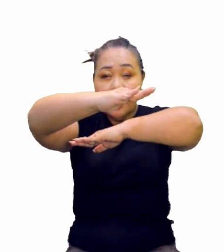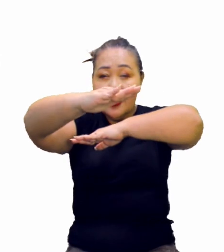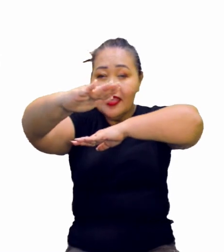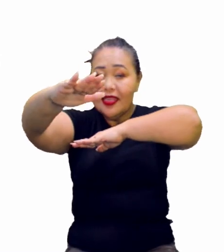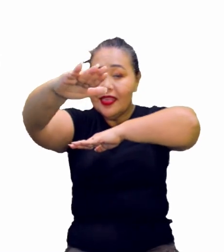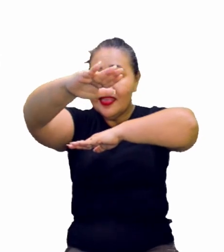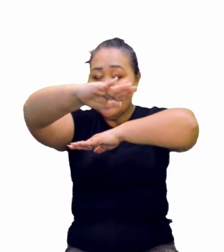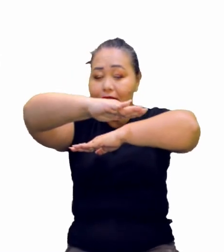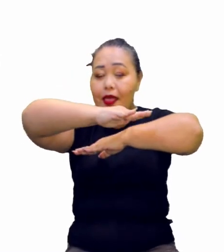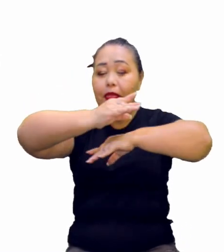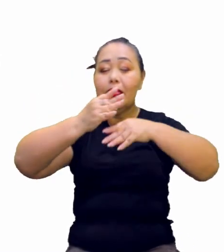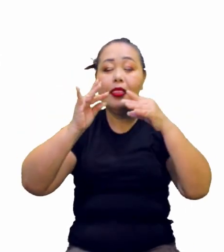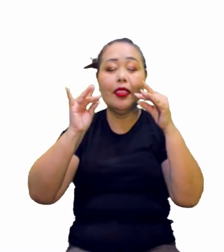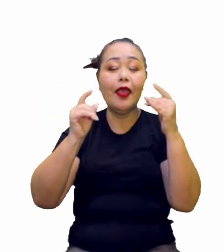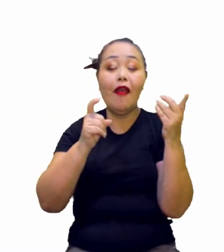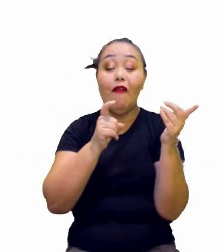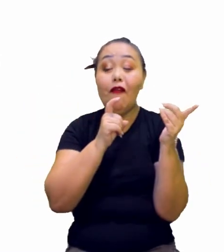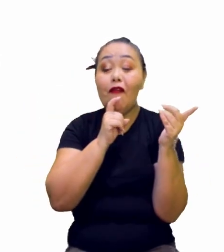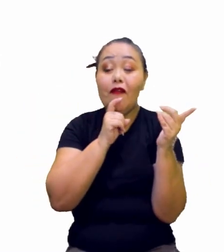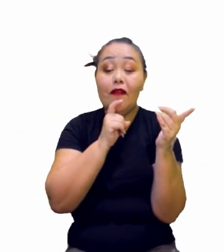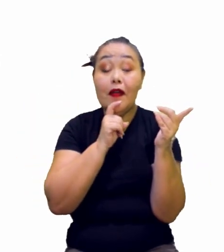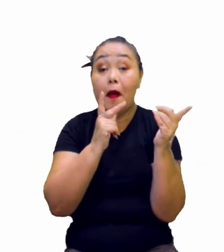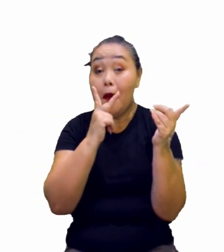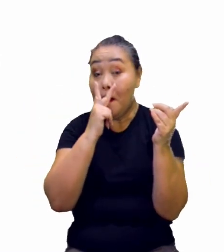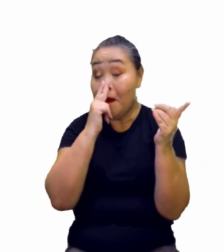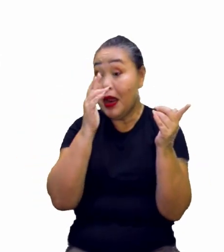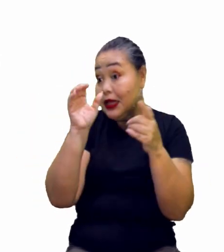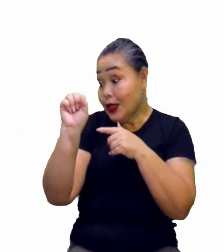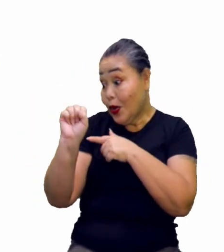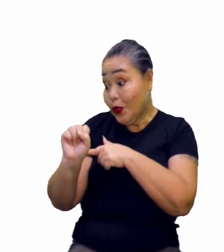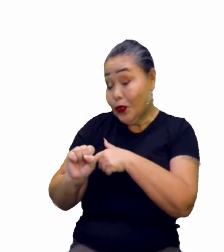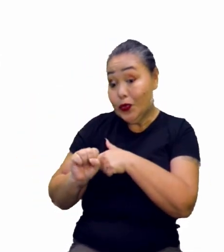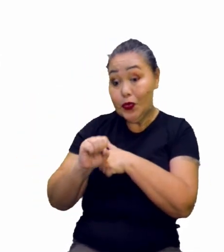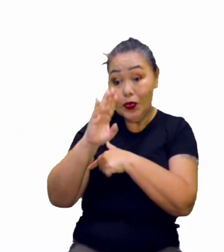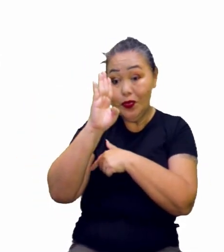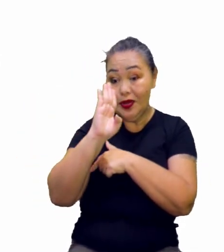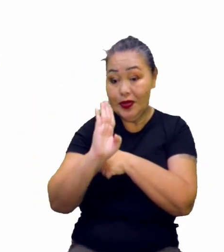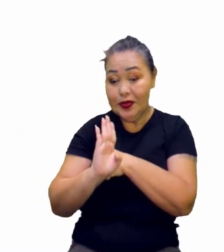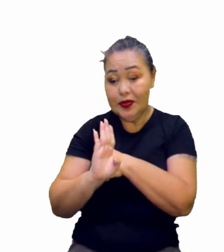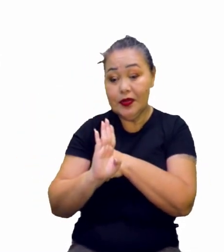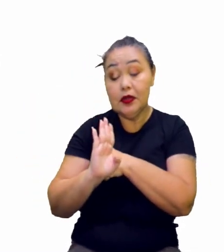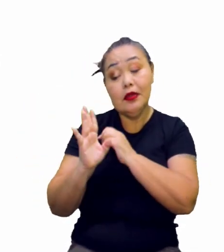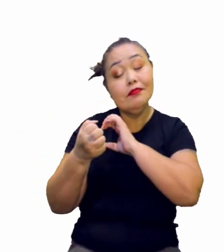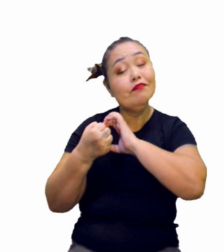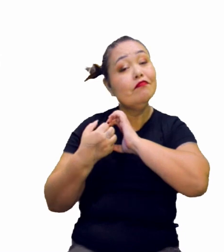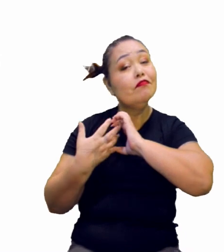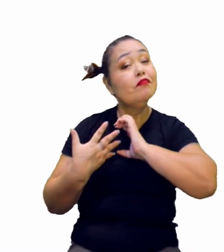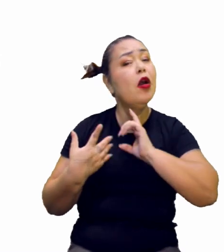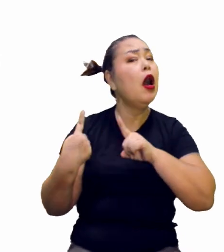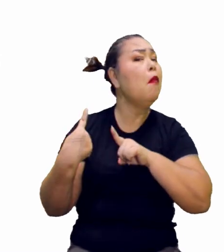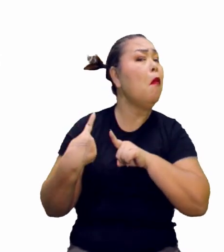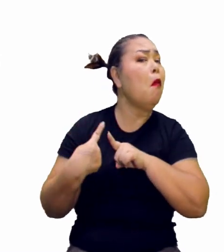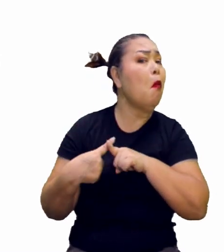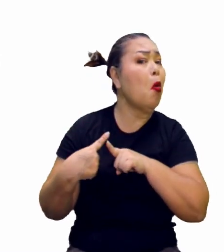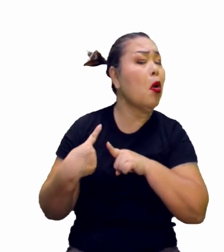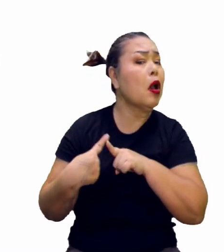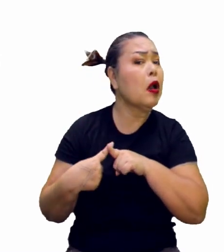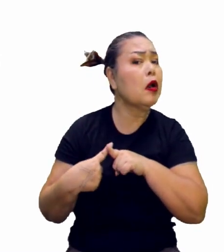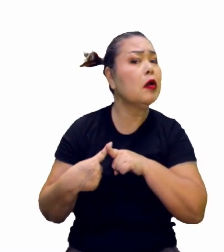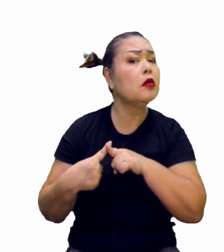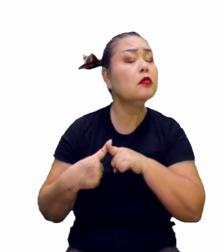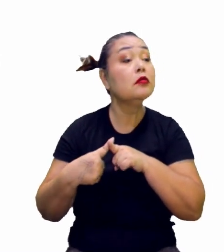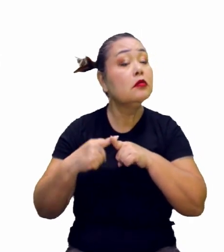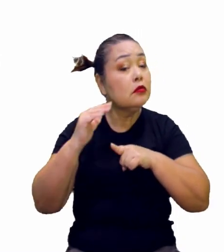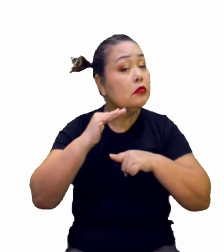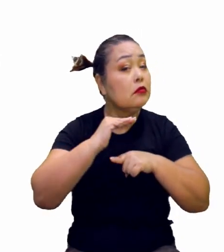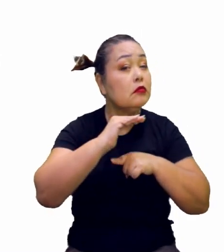é úmido, é frio, parece que você está no sul do Brasil. E é bem característico. Por quê? Porque determinadas